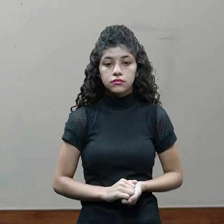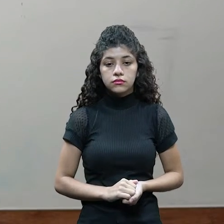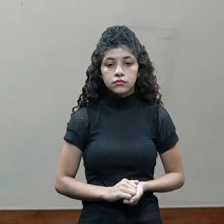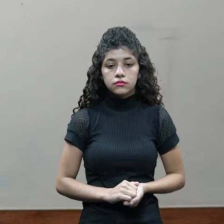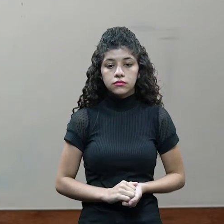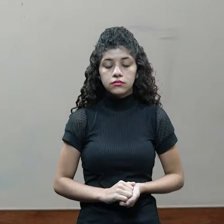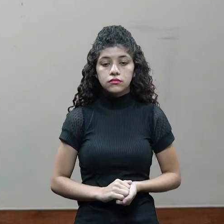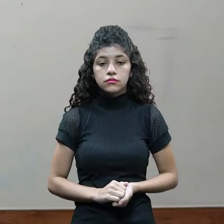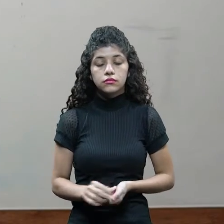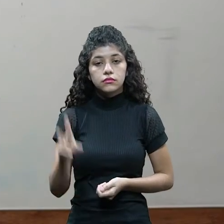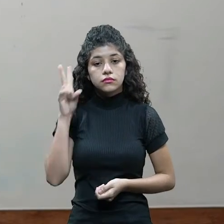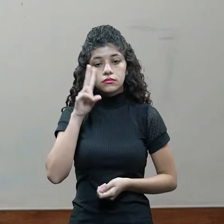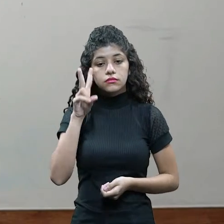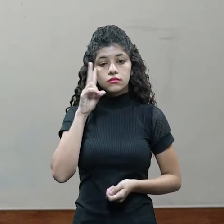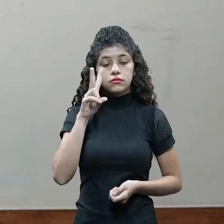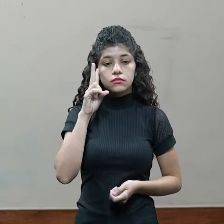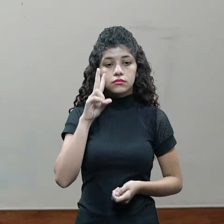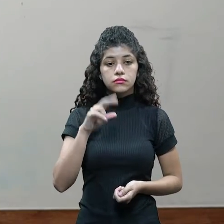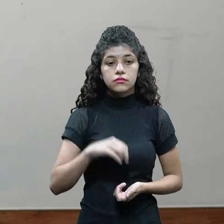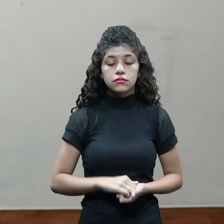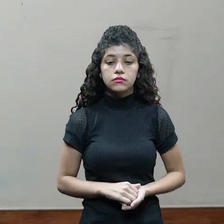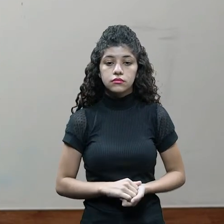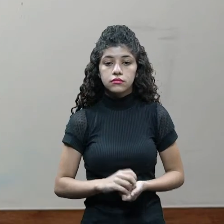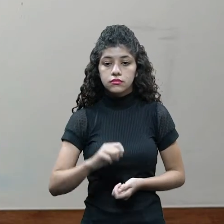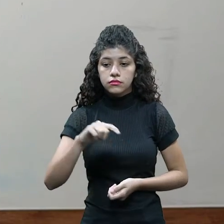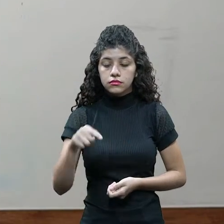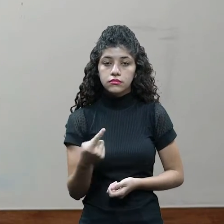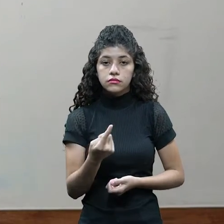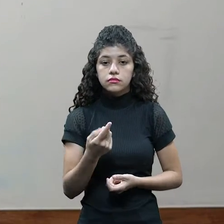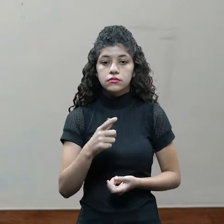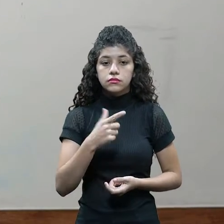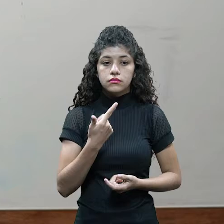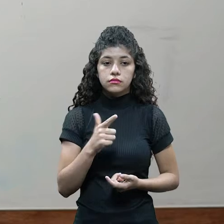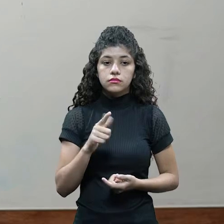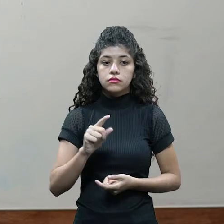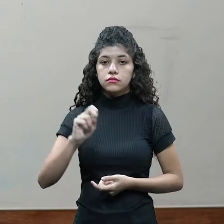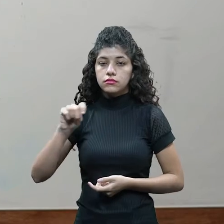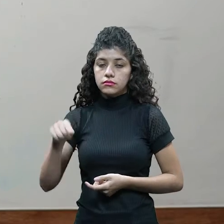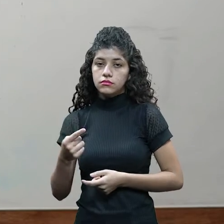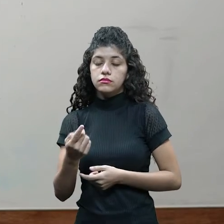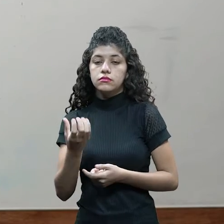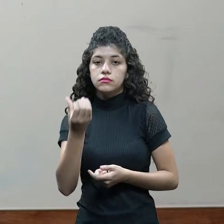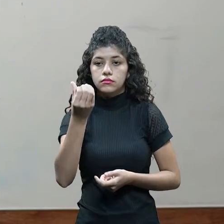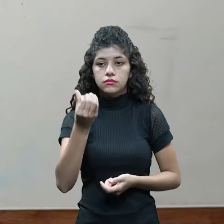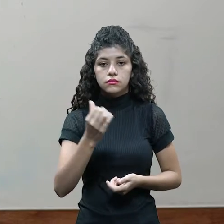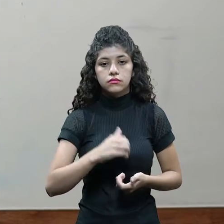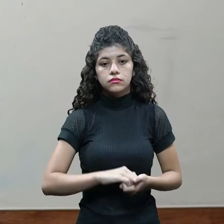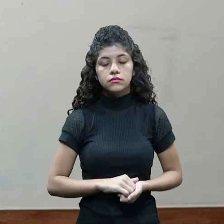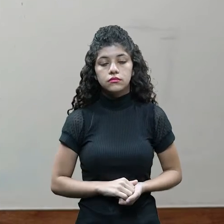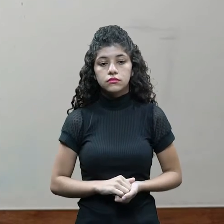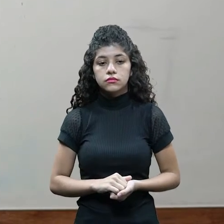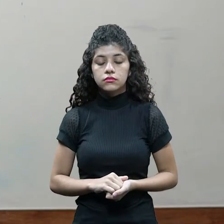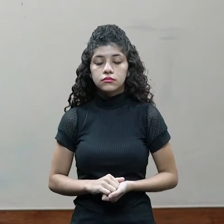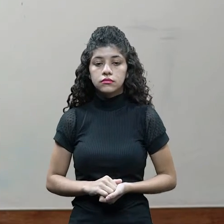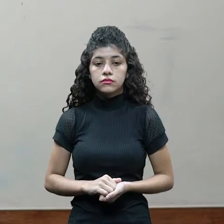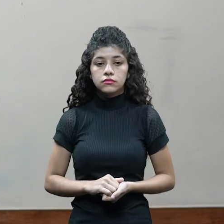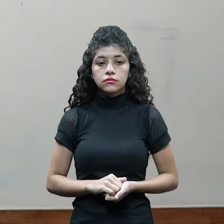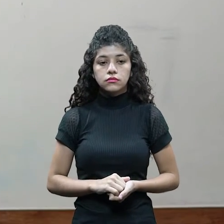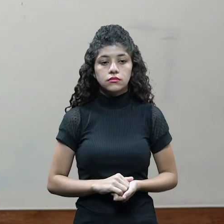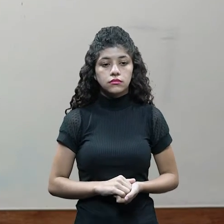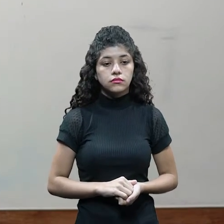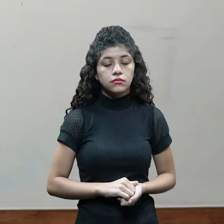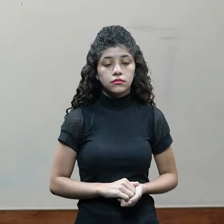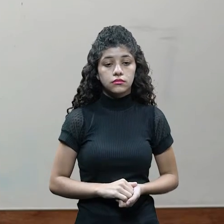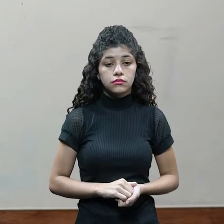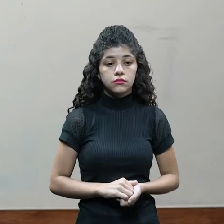1116. Lembrando que quando a vírgula não aparece, está subentendido que ela está atrás do último número. Moleza. Na letra B,